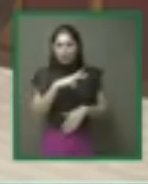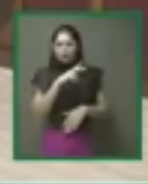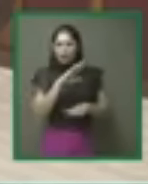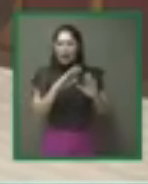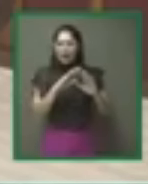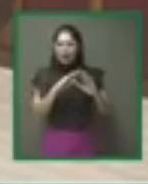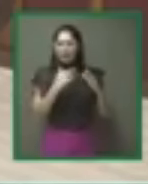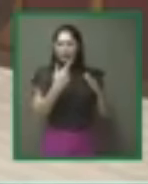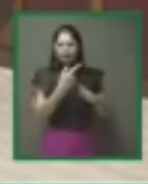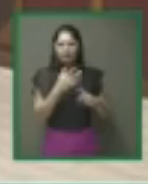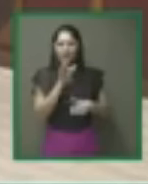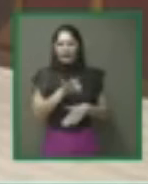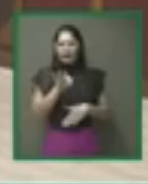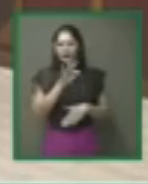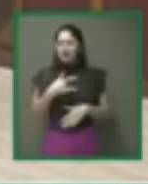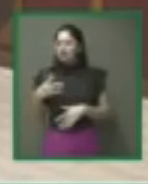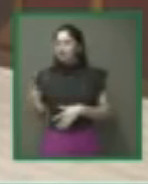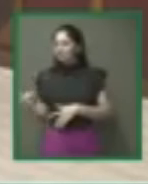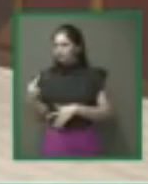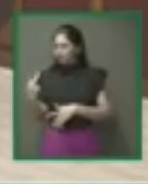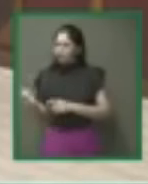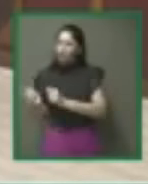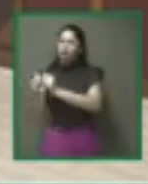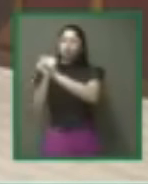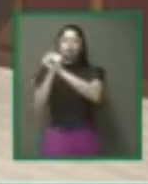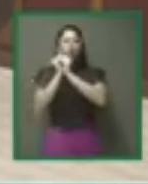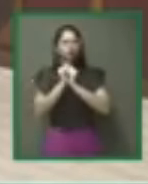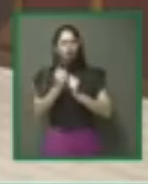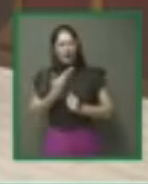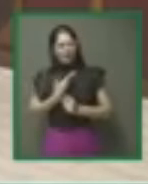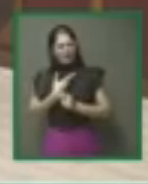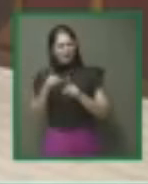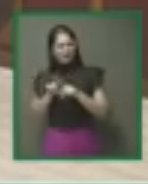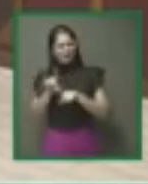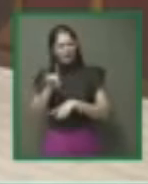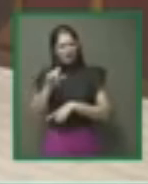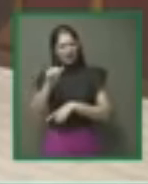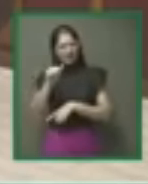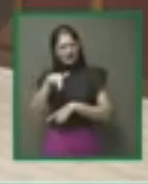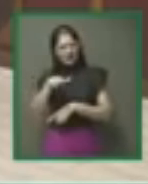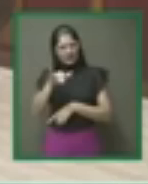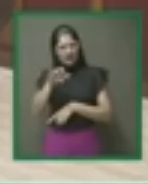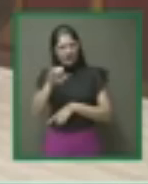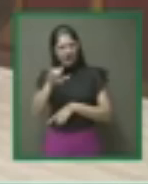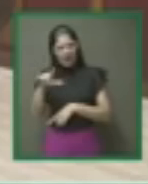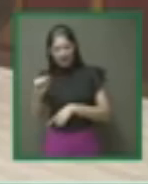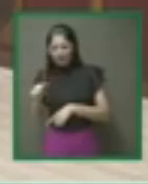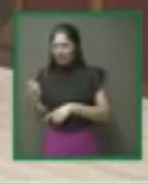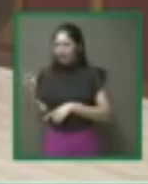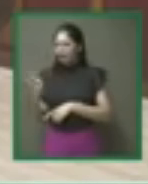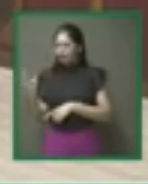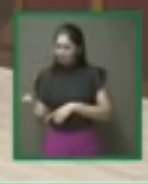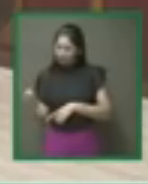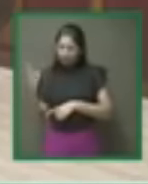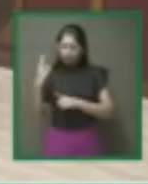E aí ele foi, o Lohan foi, foi uma colega dele, a Dani, Daniele, acho que Daniela. E aí ele deu